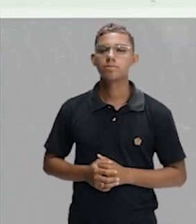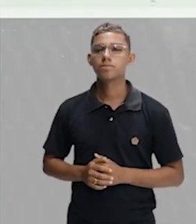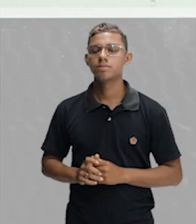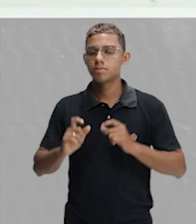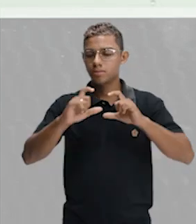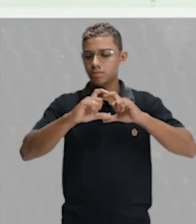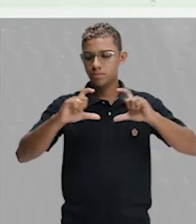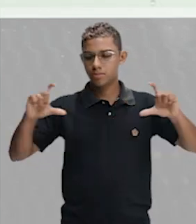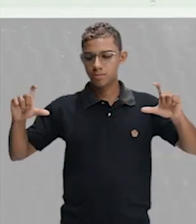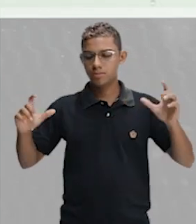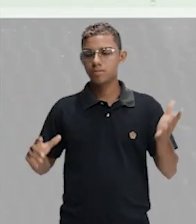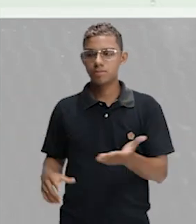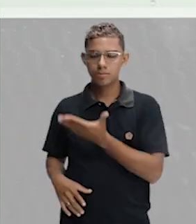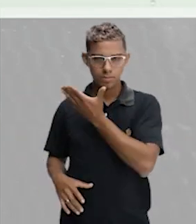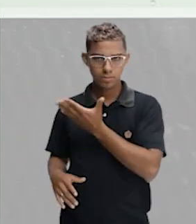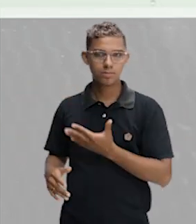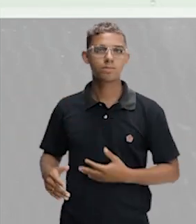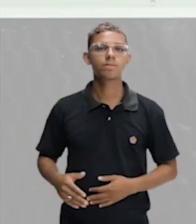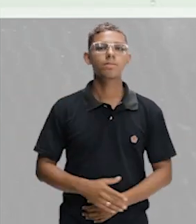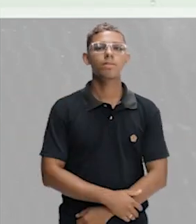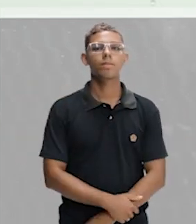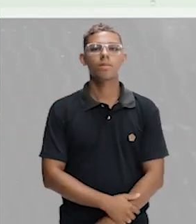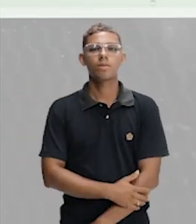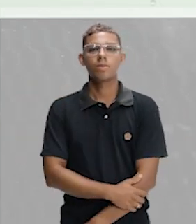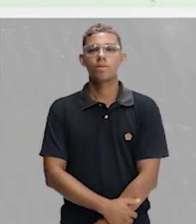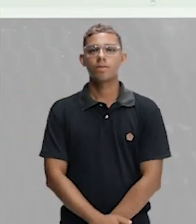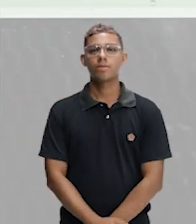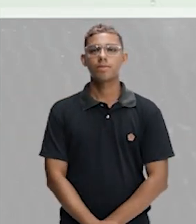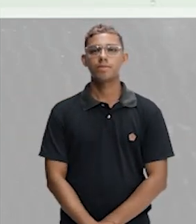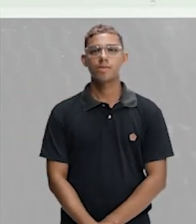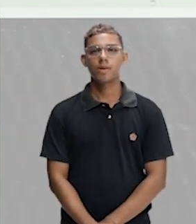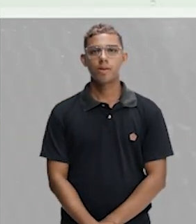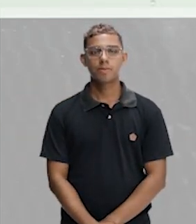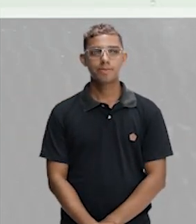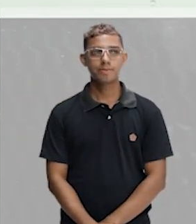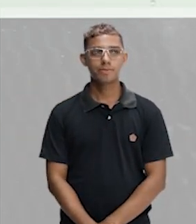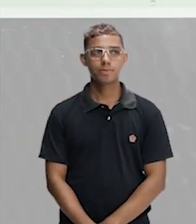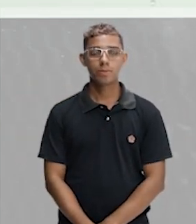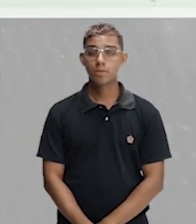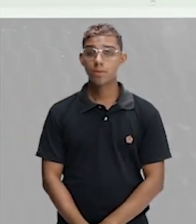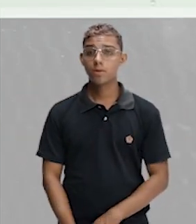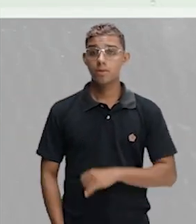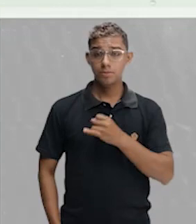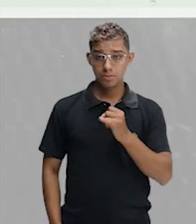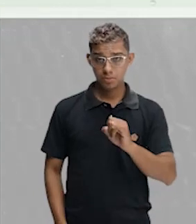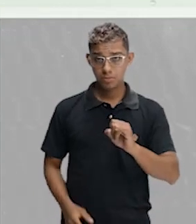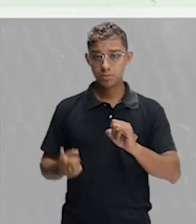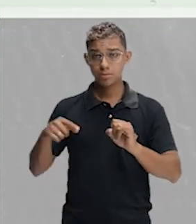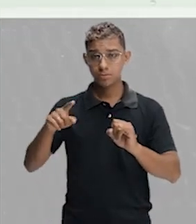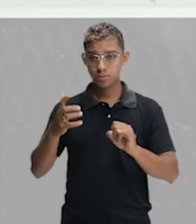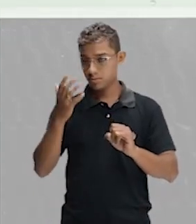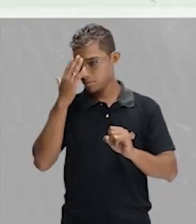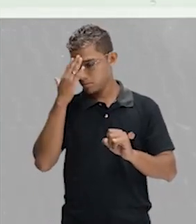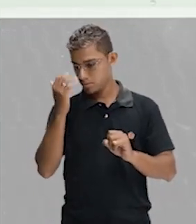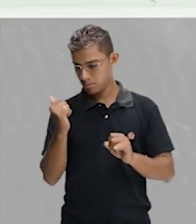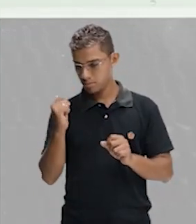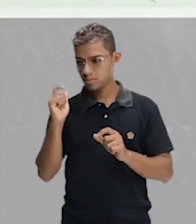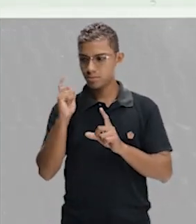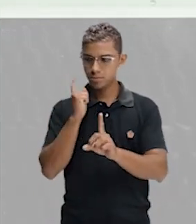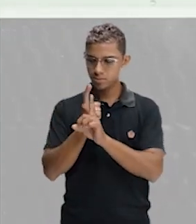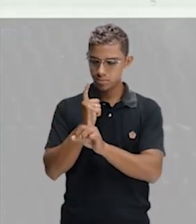4y + 7 = 0 se você quiser saber o coeficiente